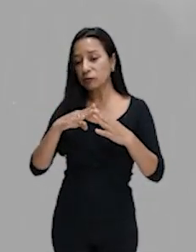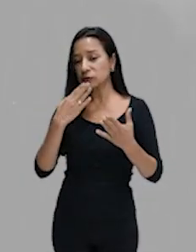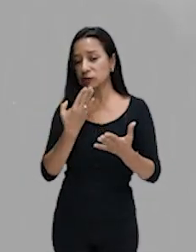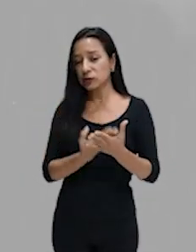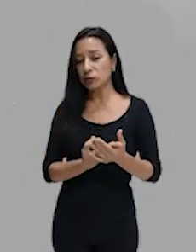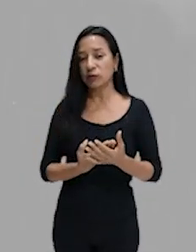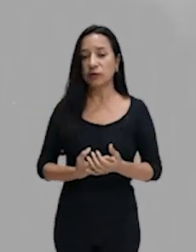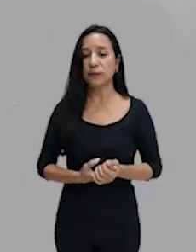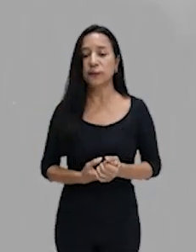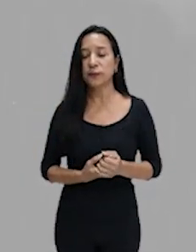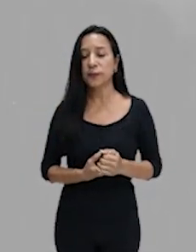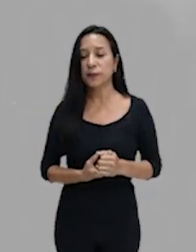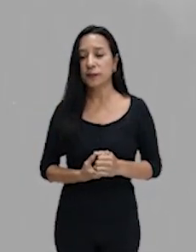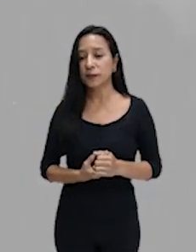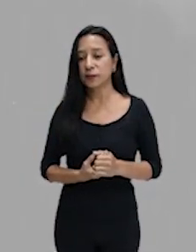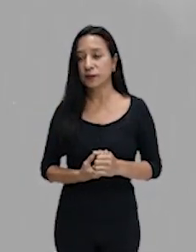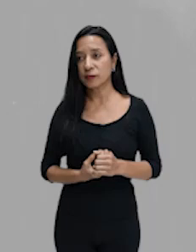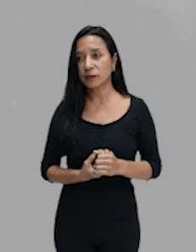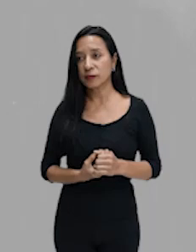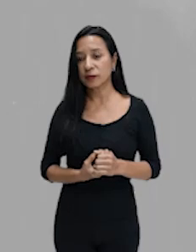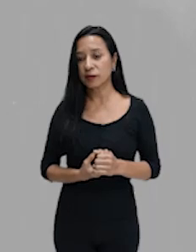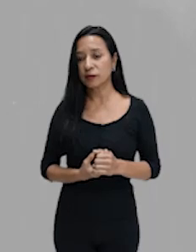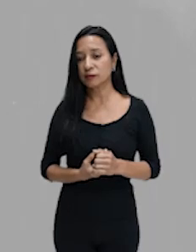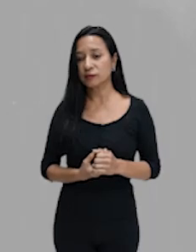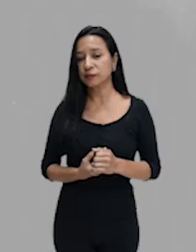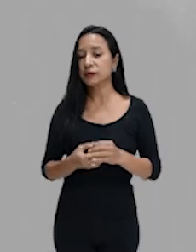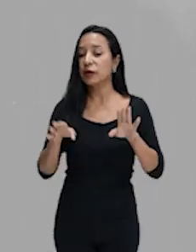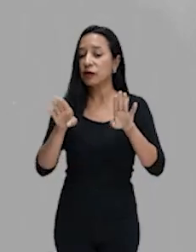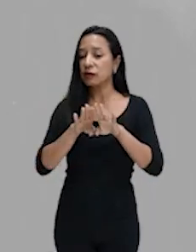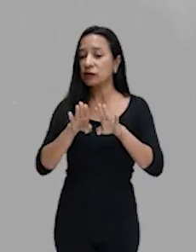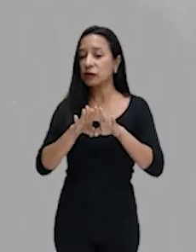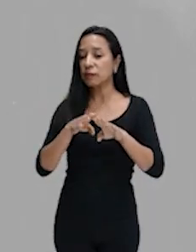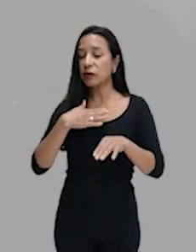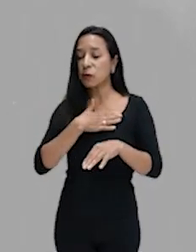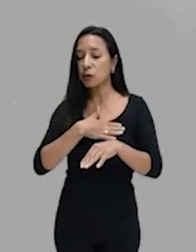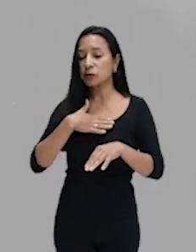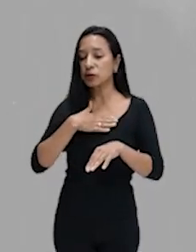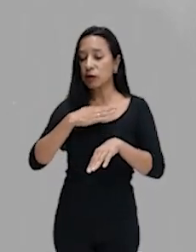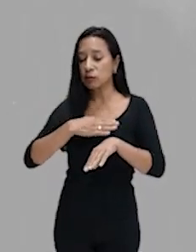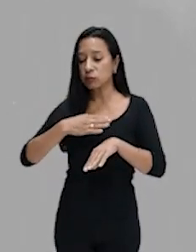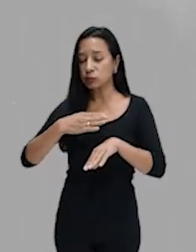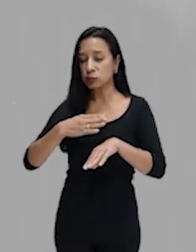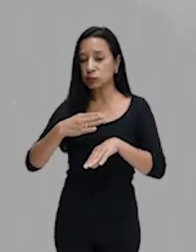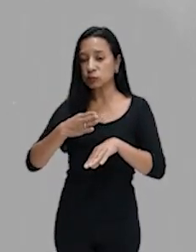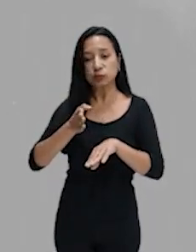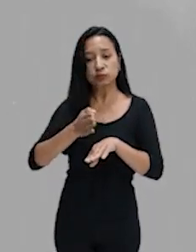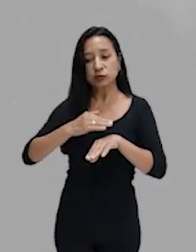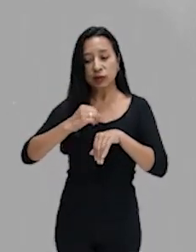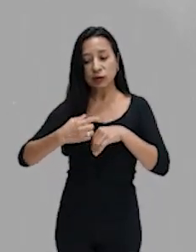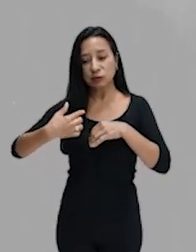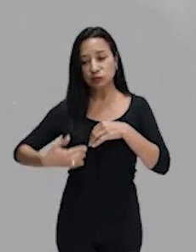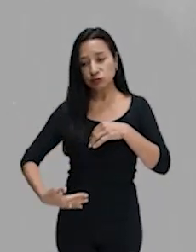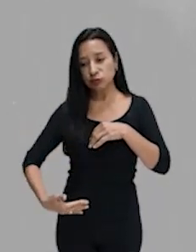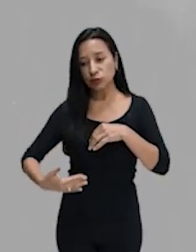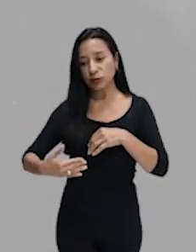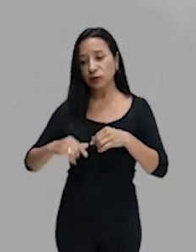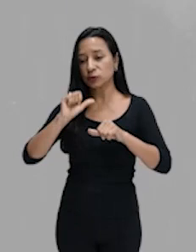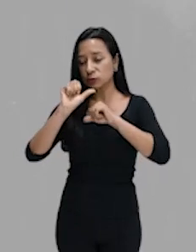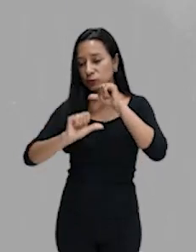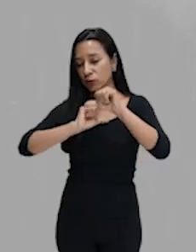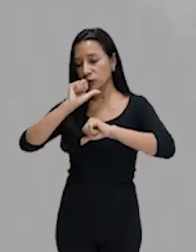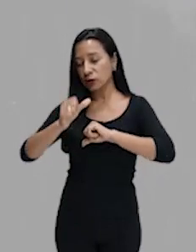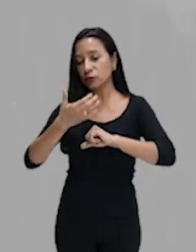Devido à doença, também adotou o uso de saias longas, ela tinha vergonha. Então, anos mais tarde, essas saias